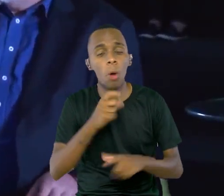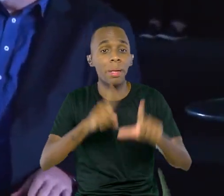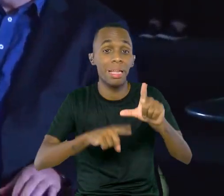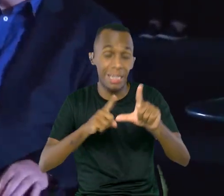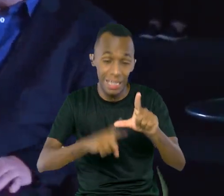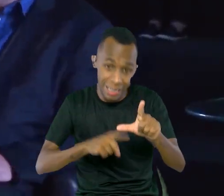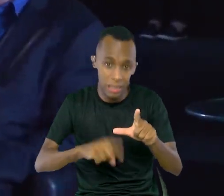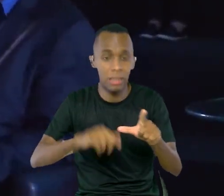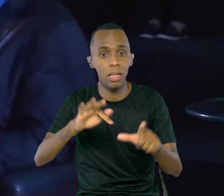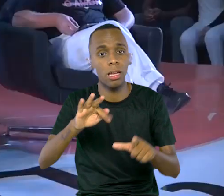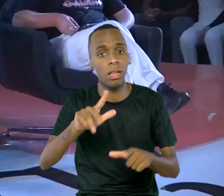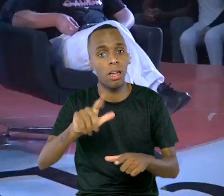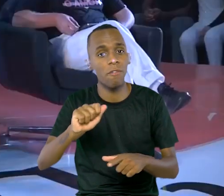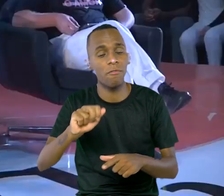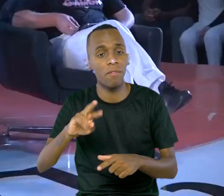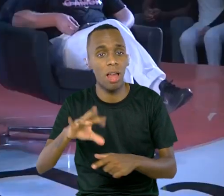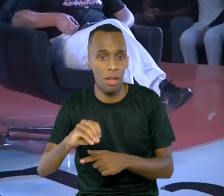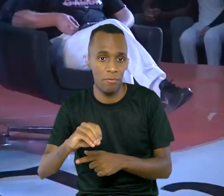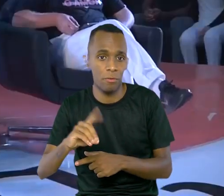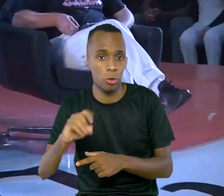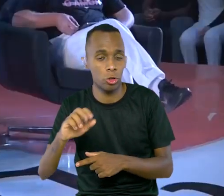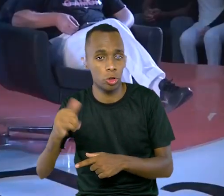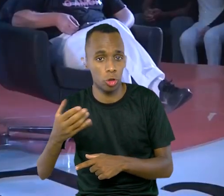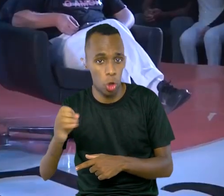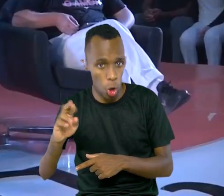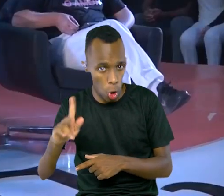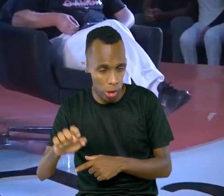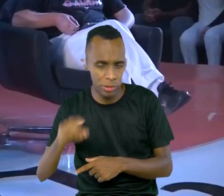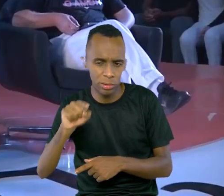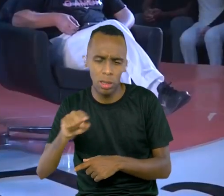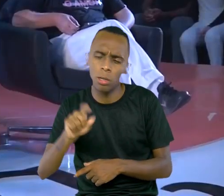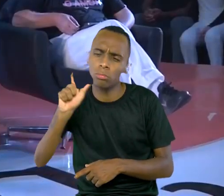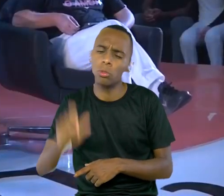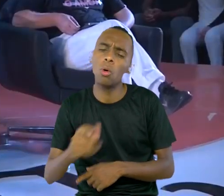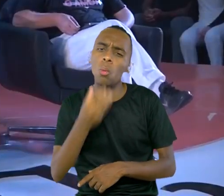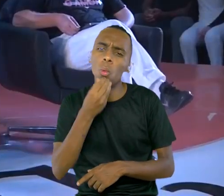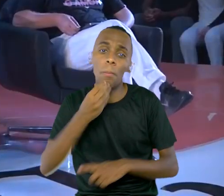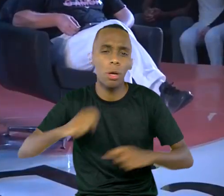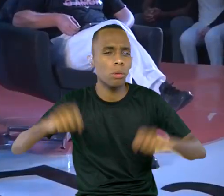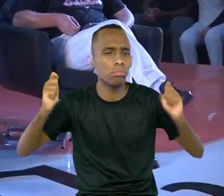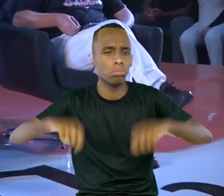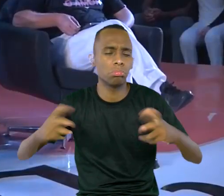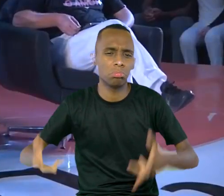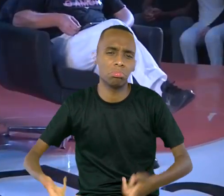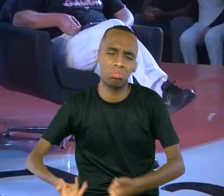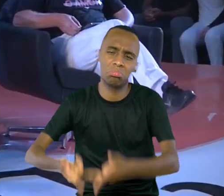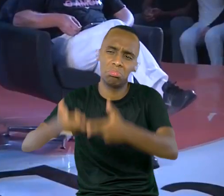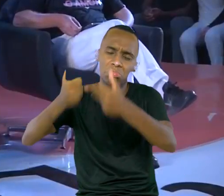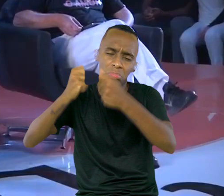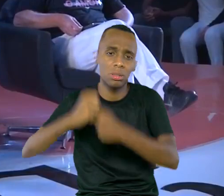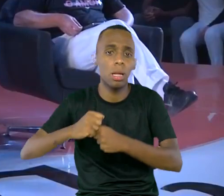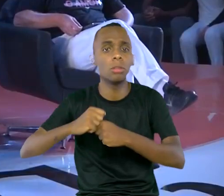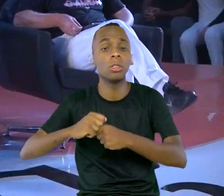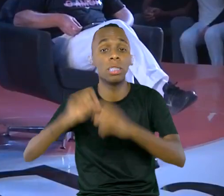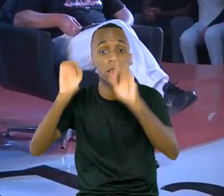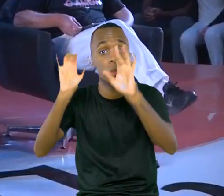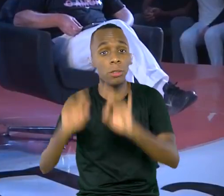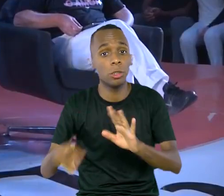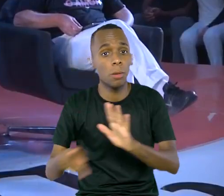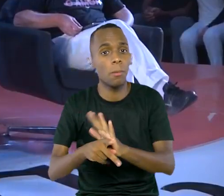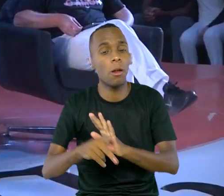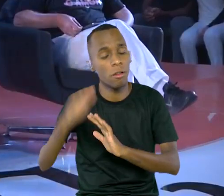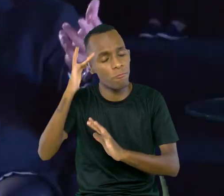homem das letras chamado Flávio de Jorge. O Flávio de Jorge era um homem com uma capacidade magnífica